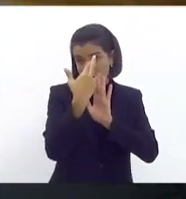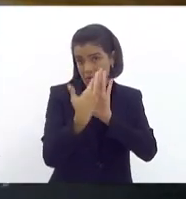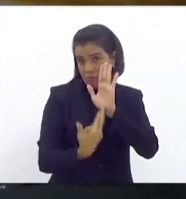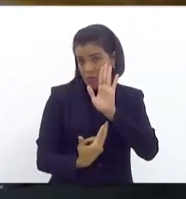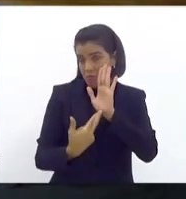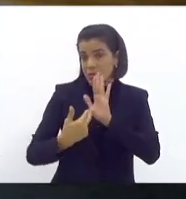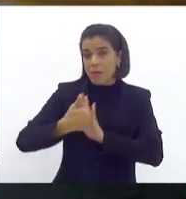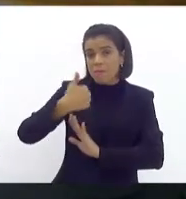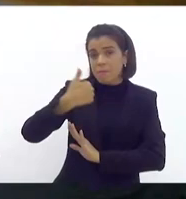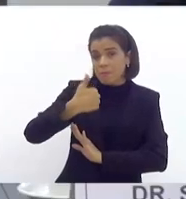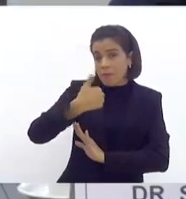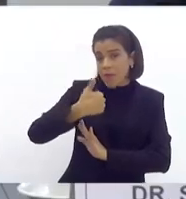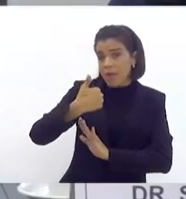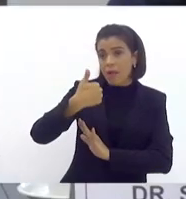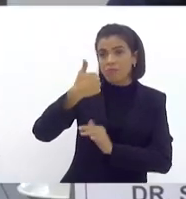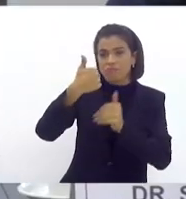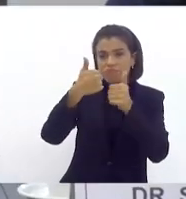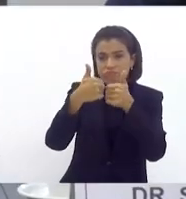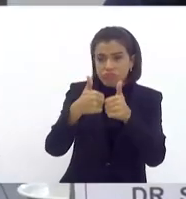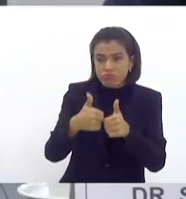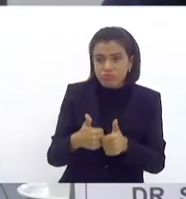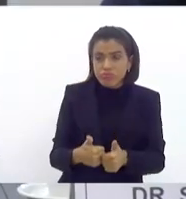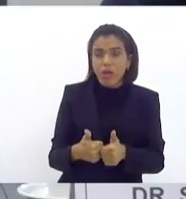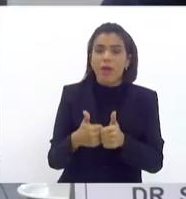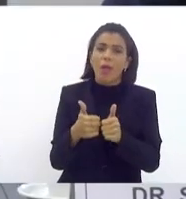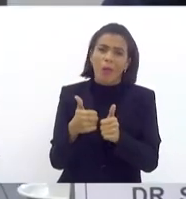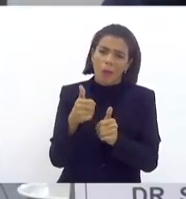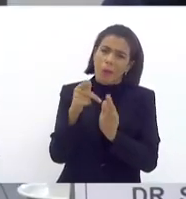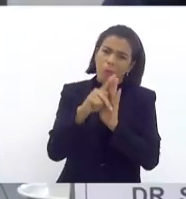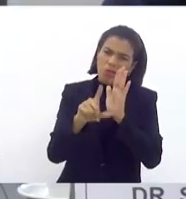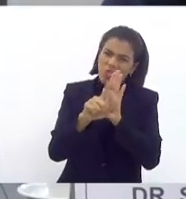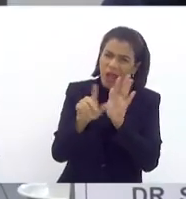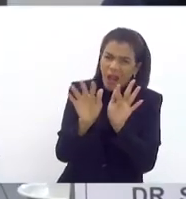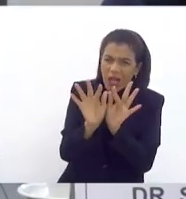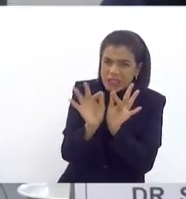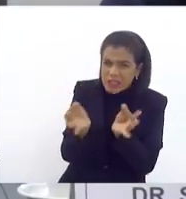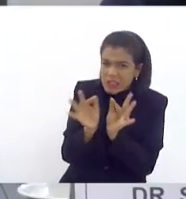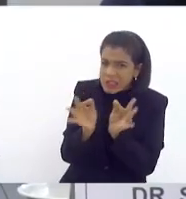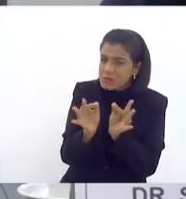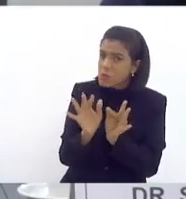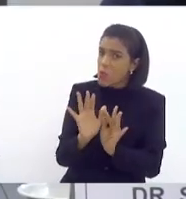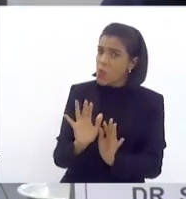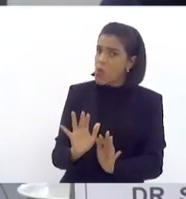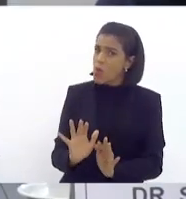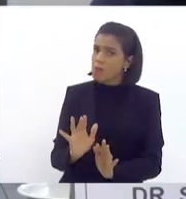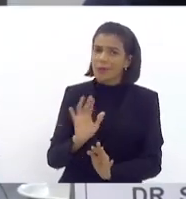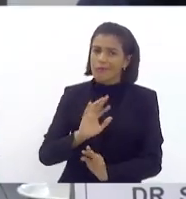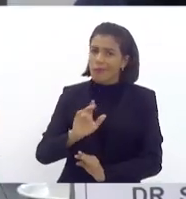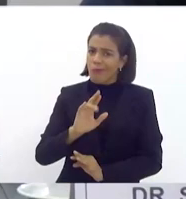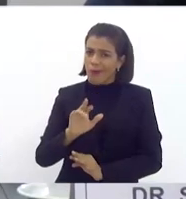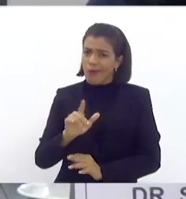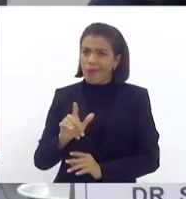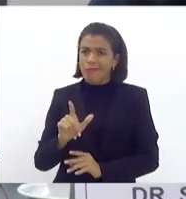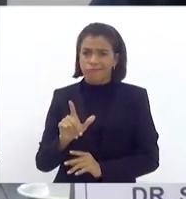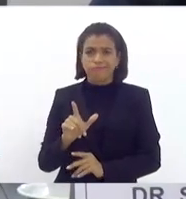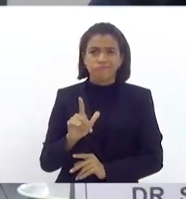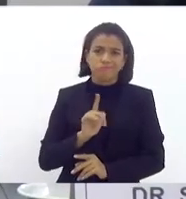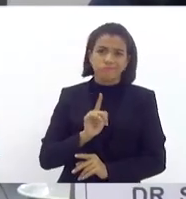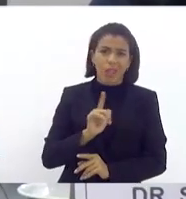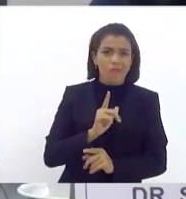numa primeira análise, é um projeto simples, mas também teve procura de alguns setores, de um lado e de